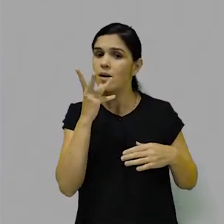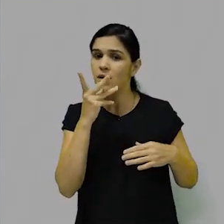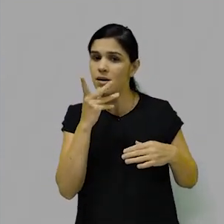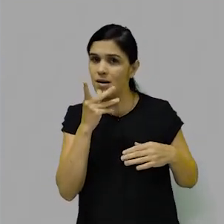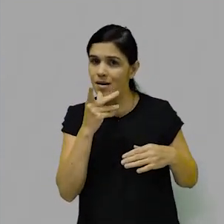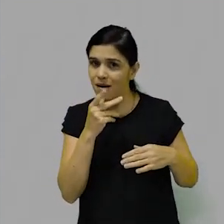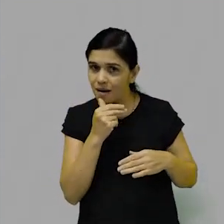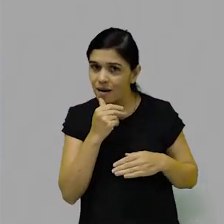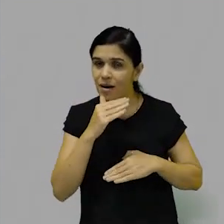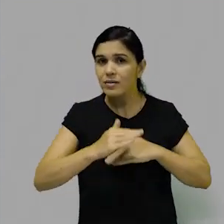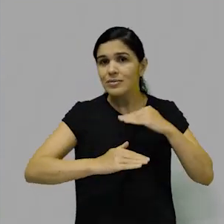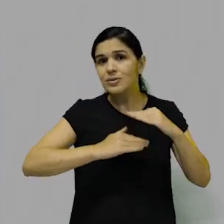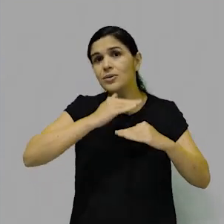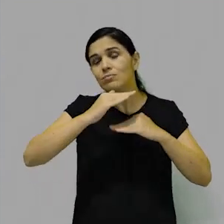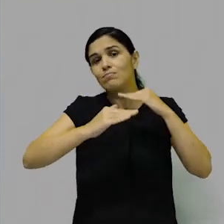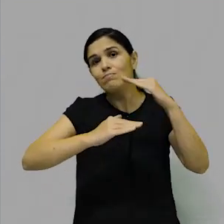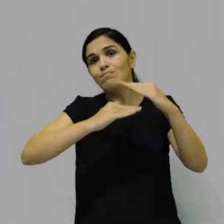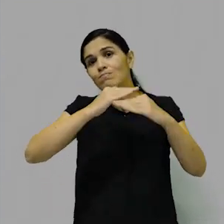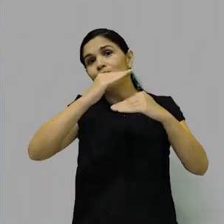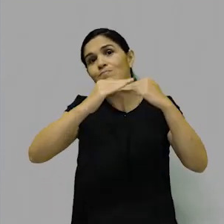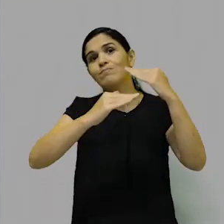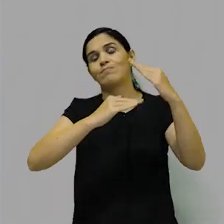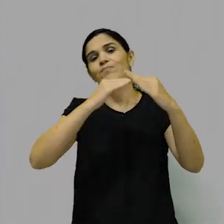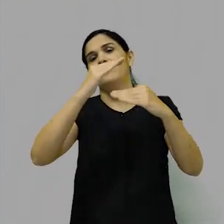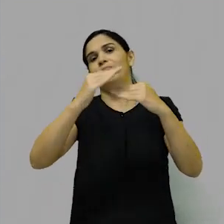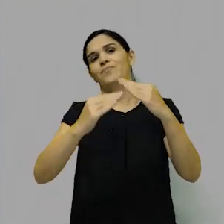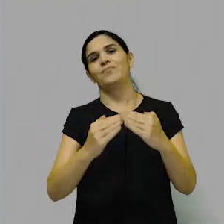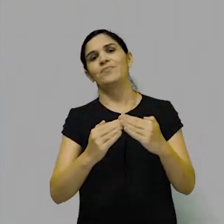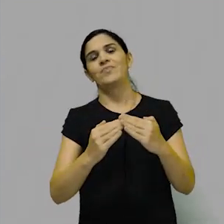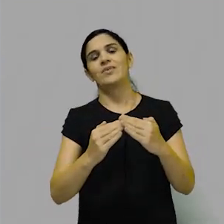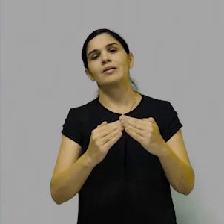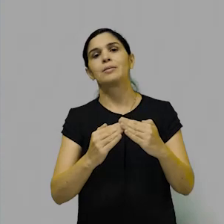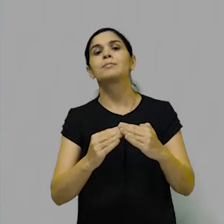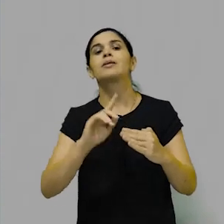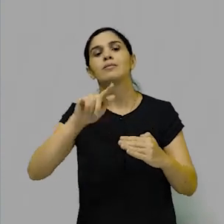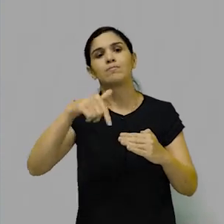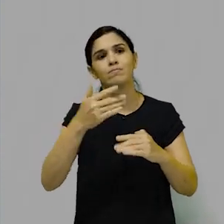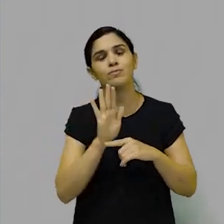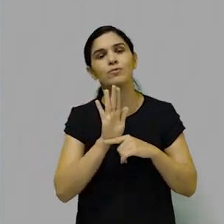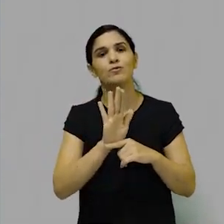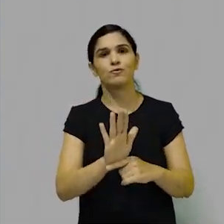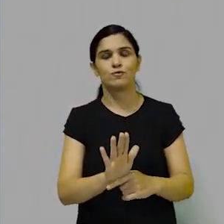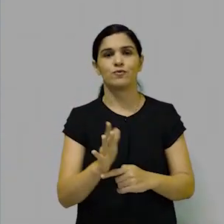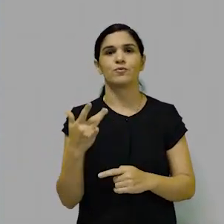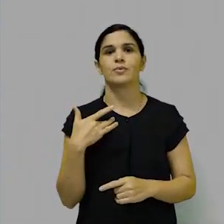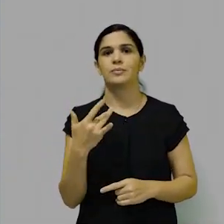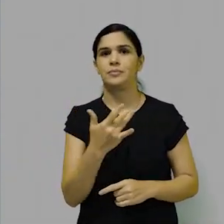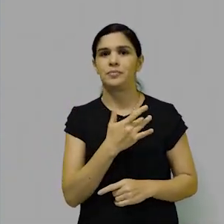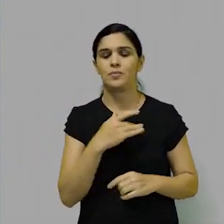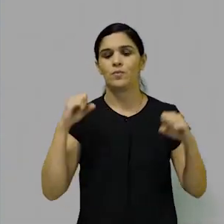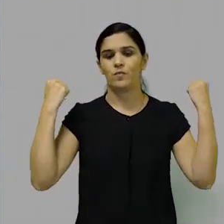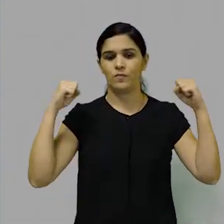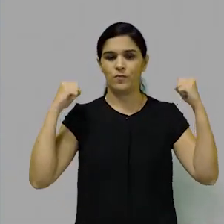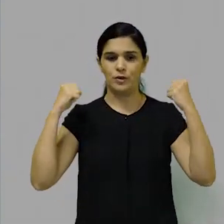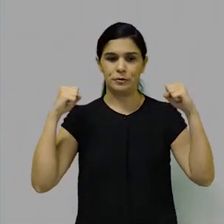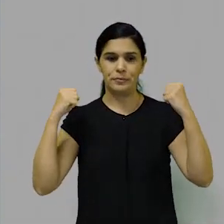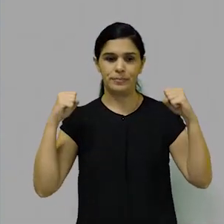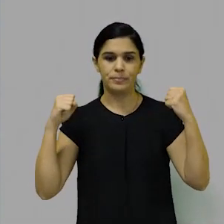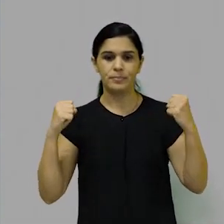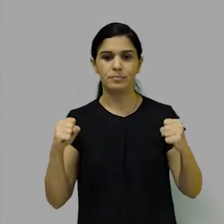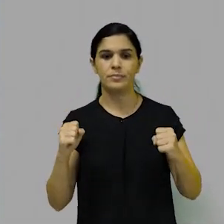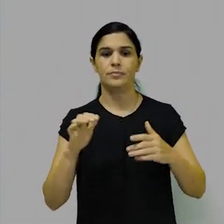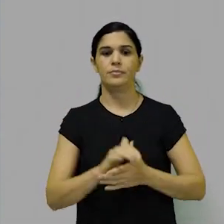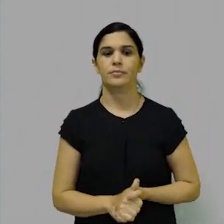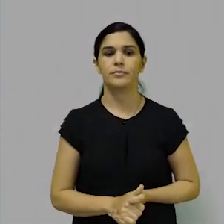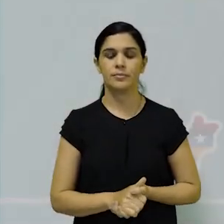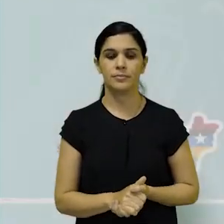vai visar a melhoria desses meus componentes da aptidão física, tá certo? Então, essas são as adaptações